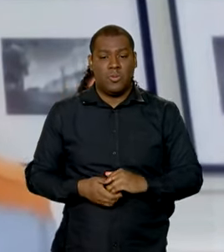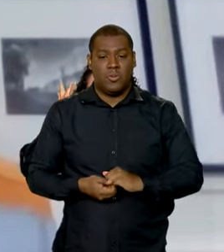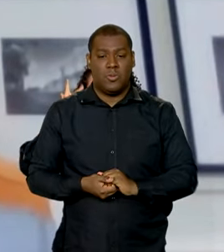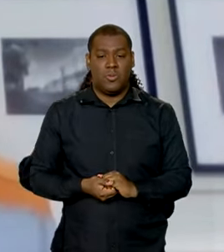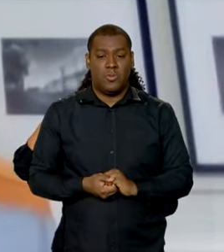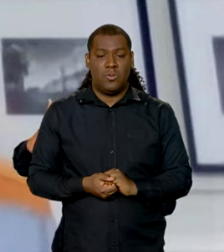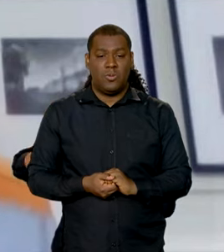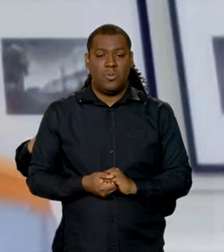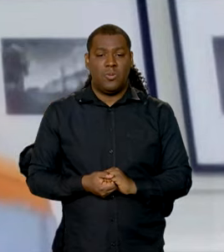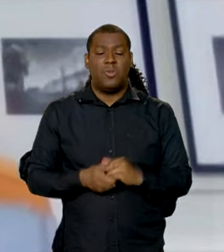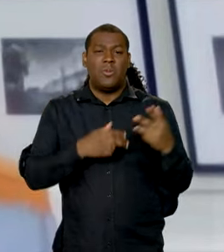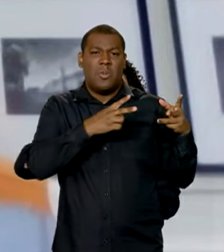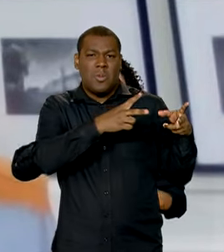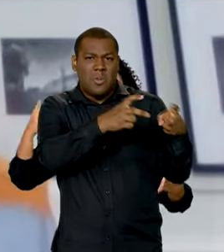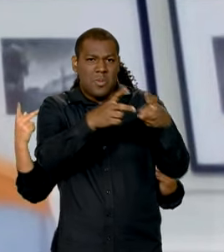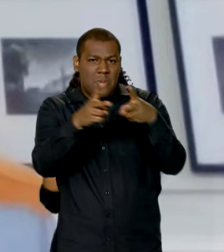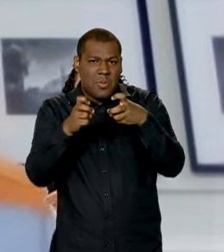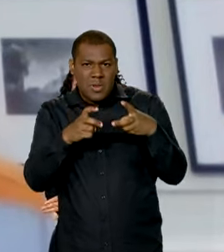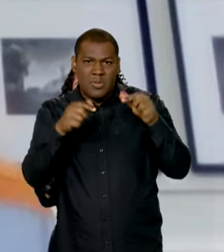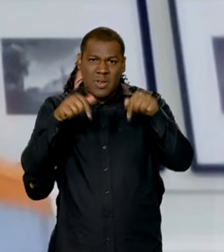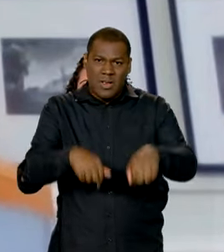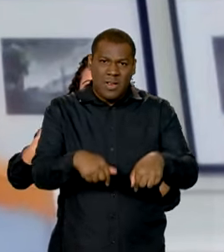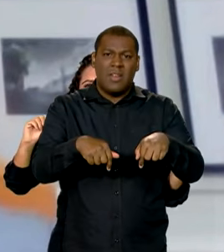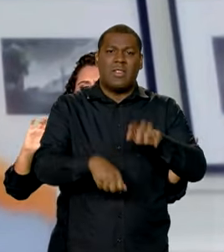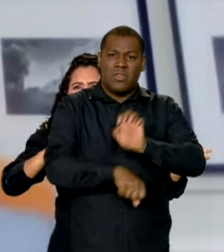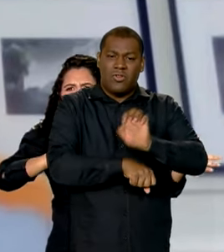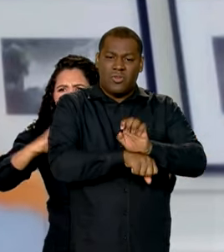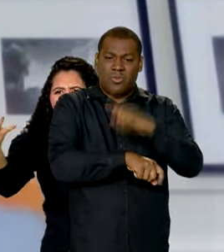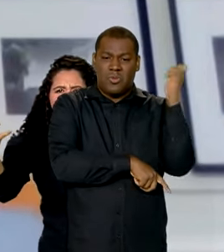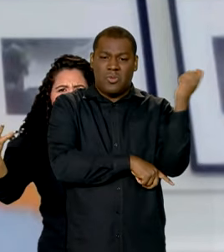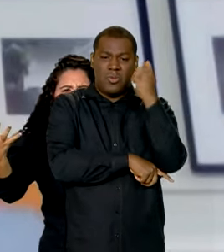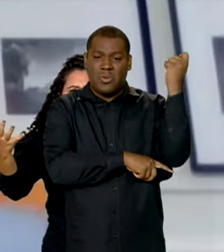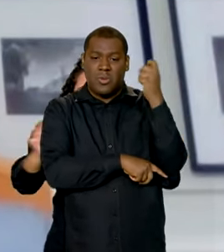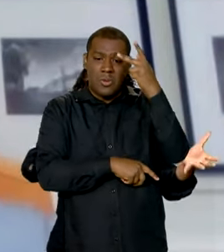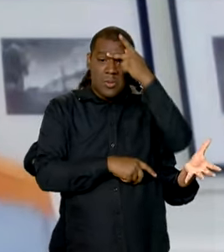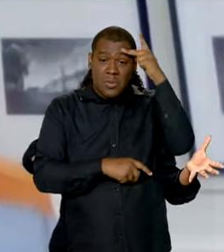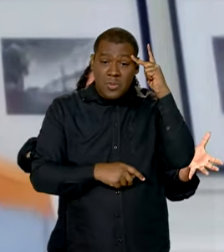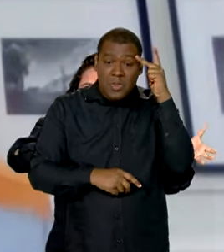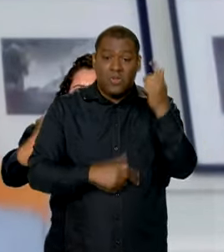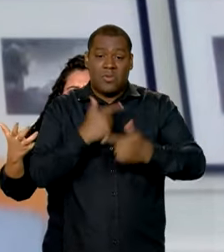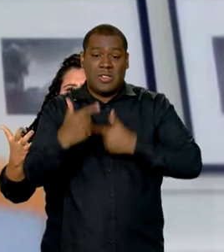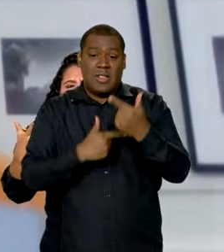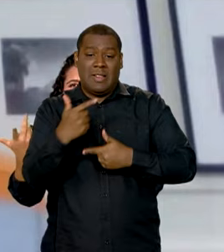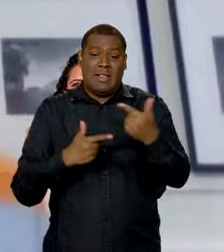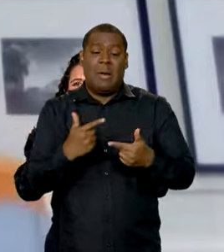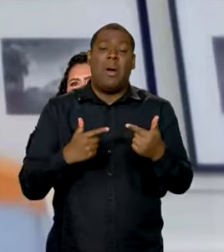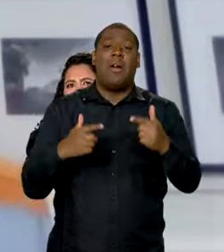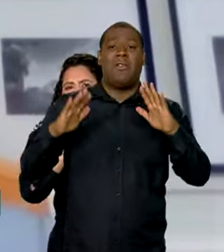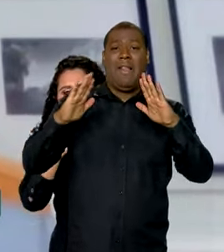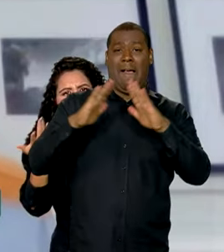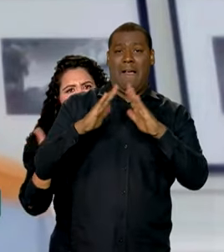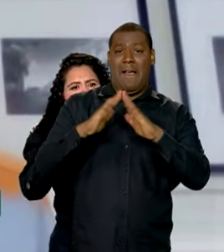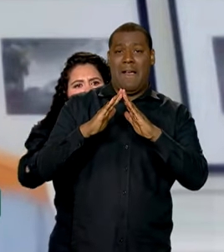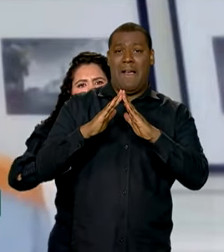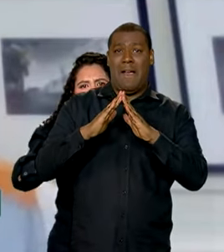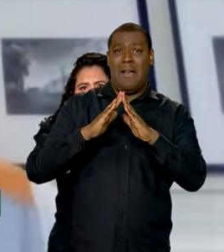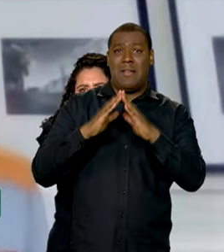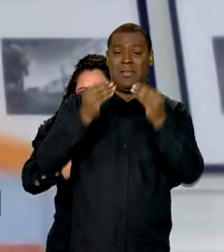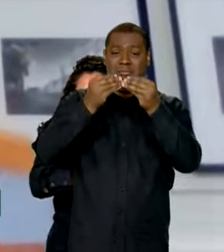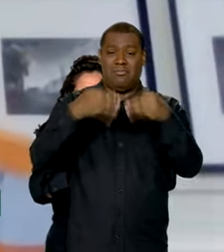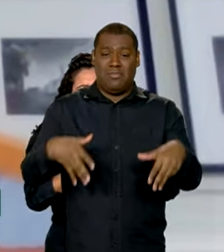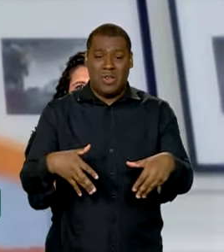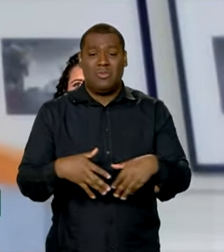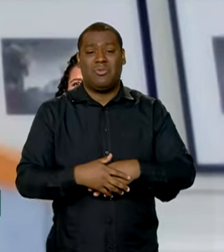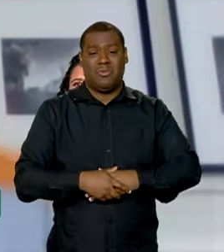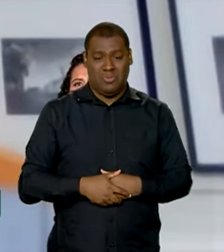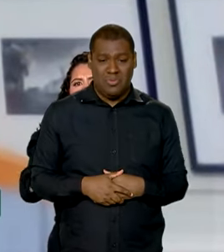de atingimento dessa crise aqui, dos trabalhadores que tiveram as suas casas atingidas e que, portanto,